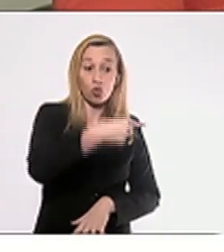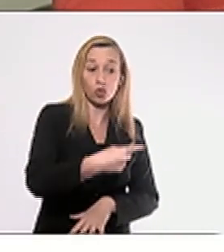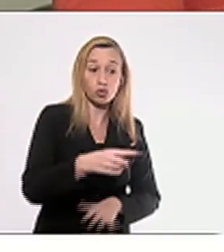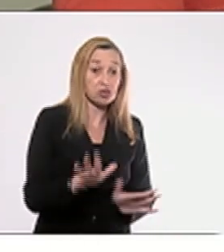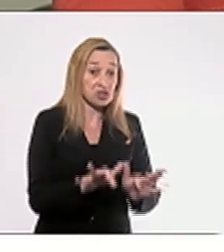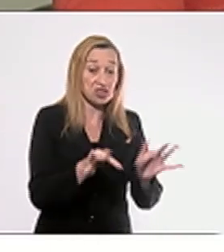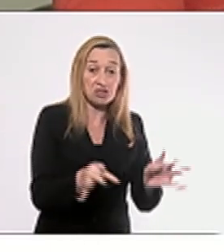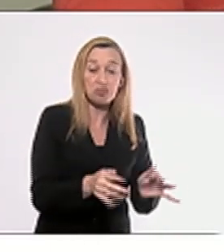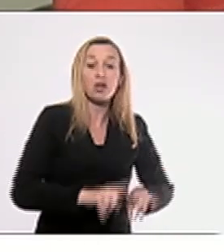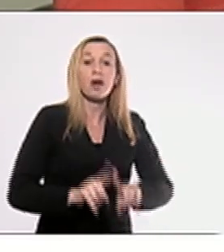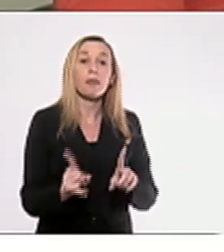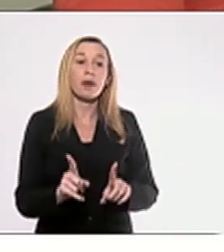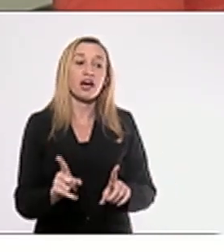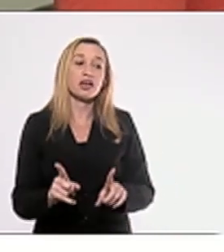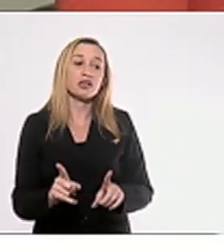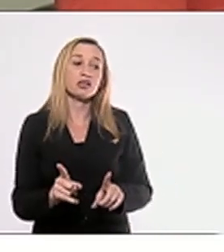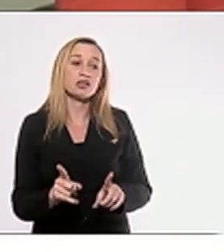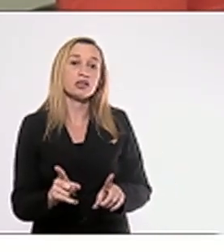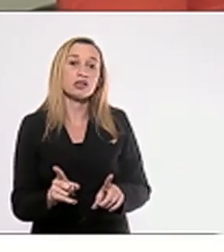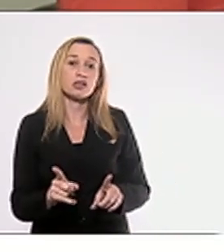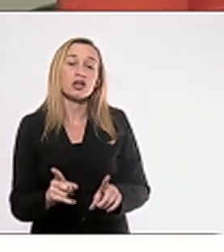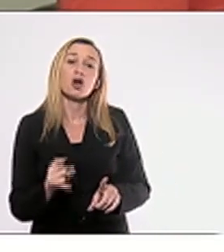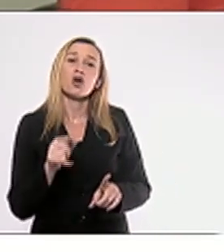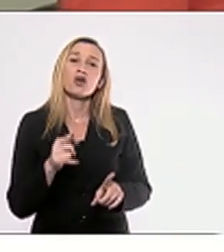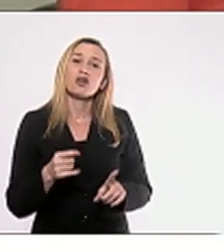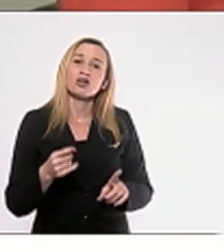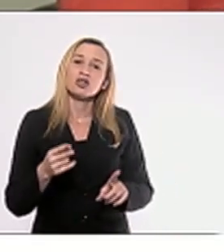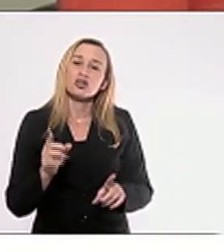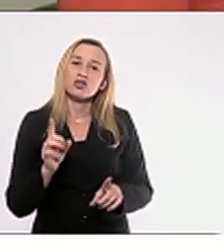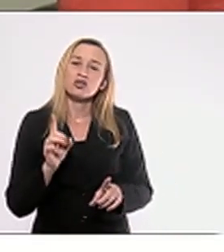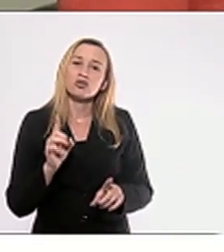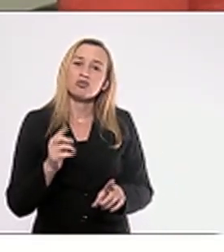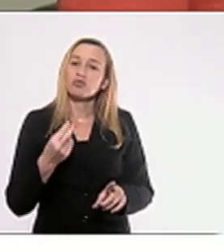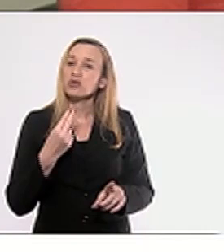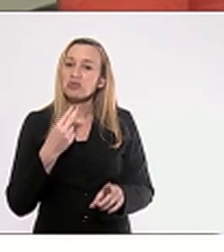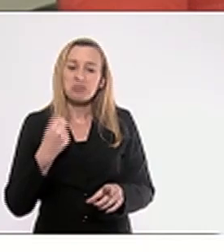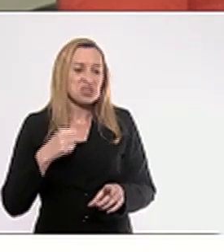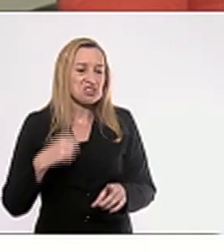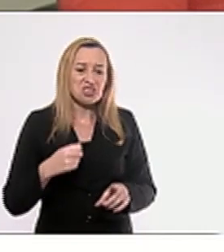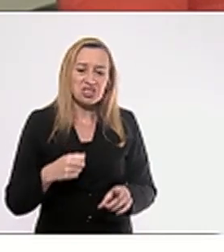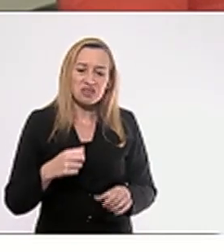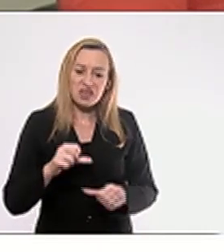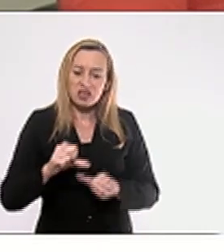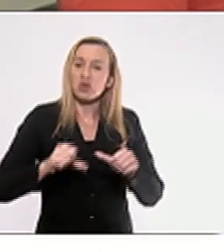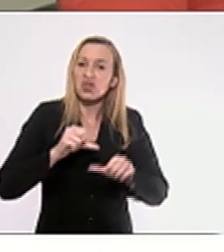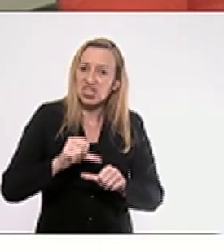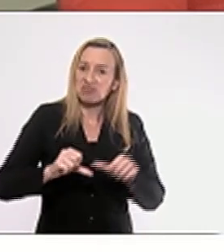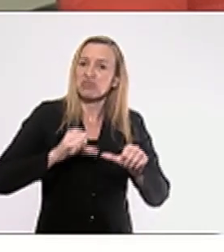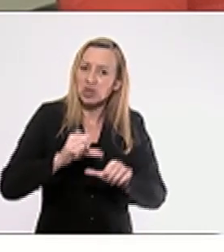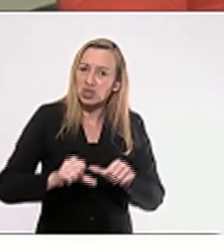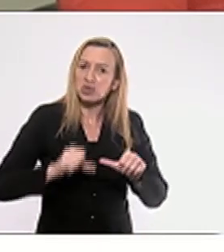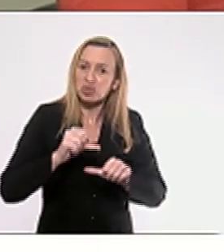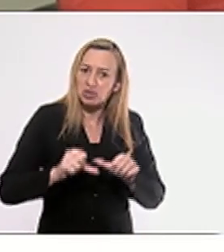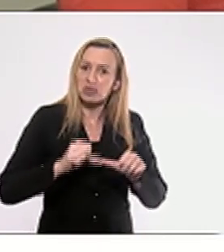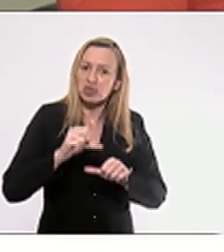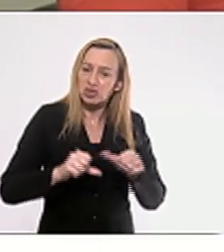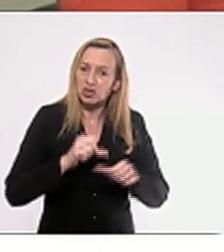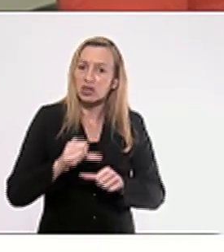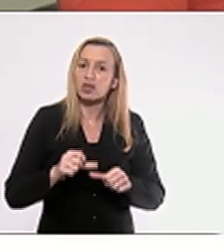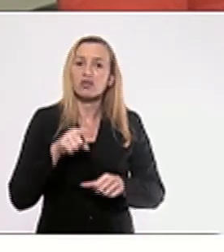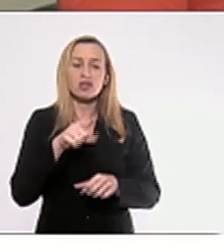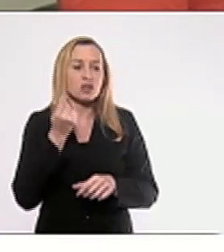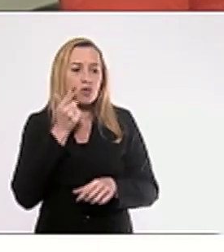que, pelo fato de você não ser necessário trocar frequentemente, você consegue, o